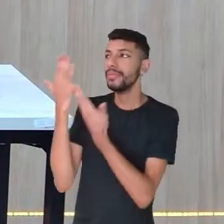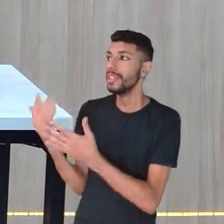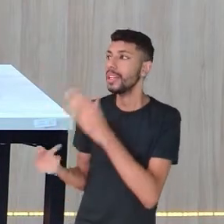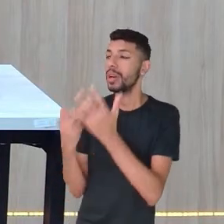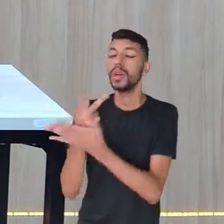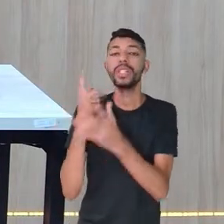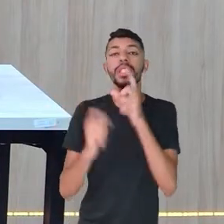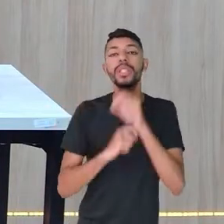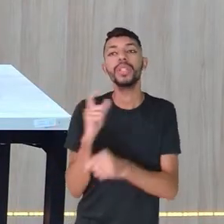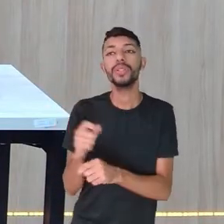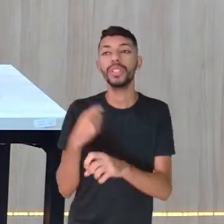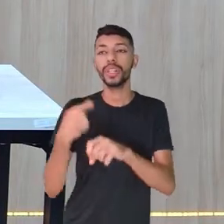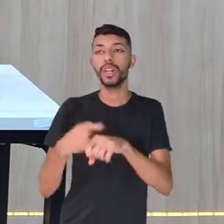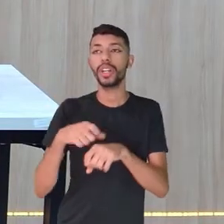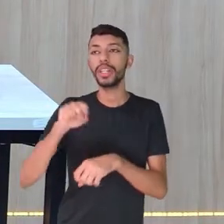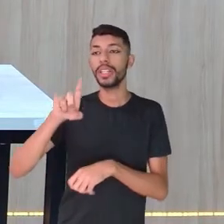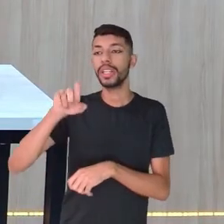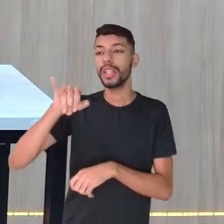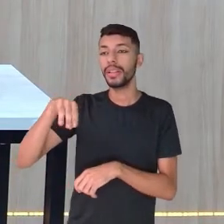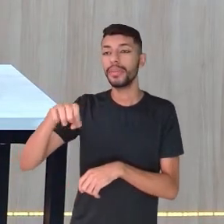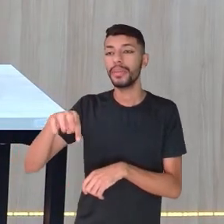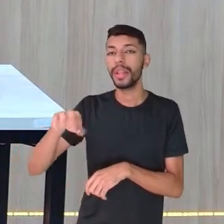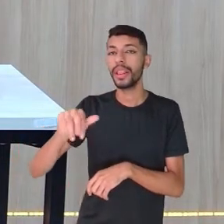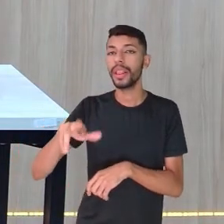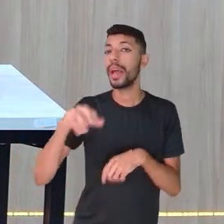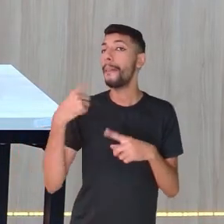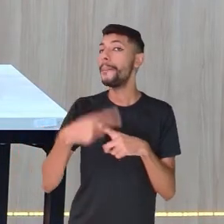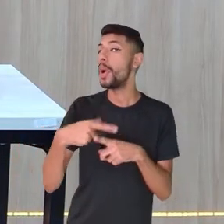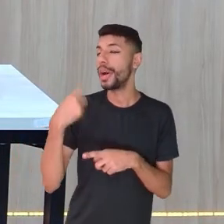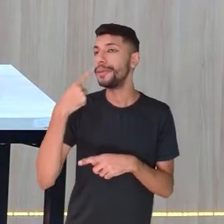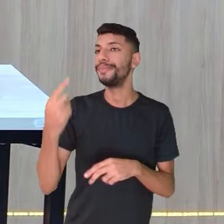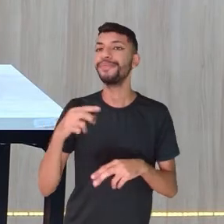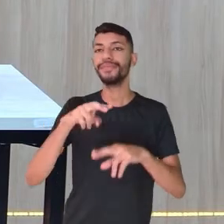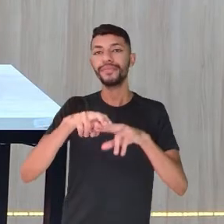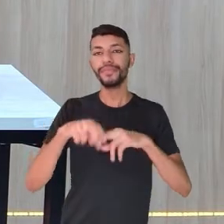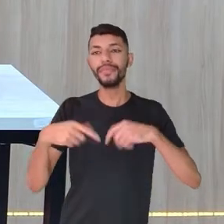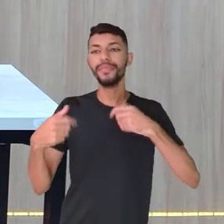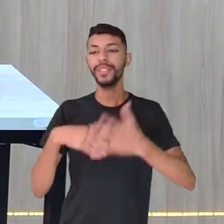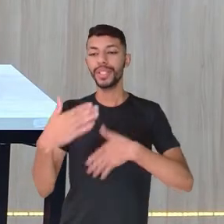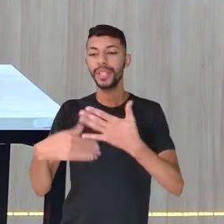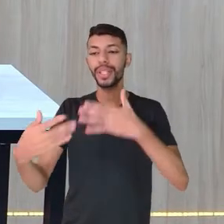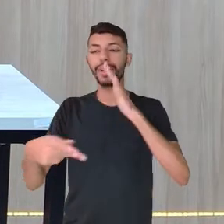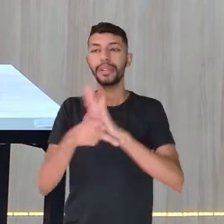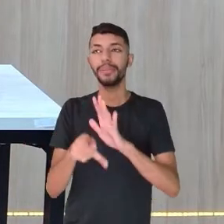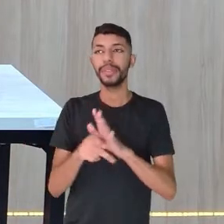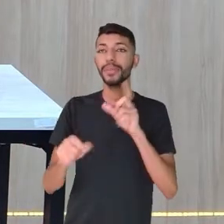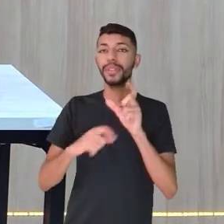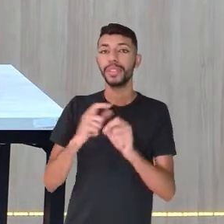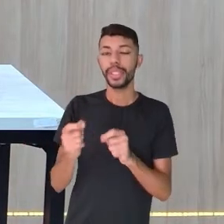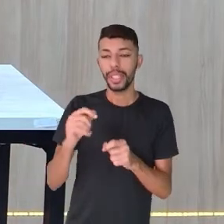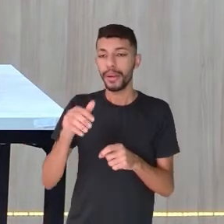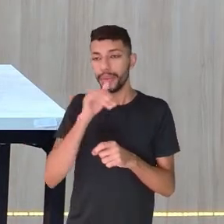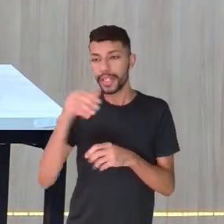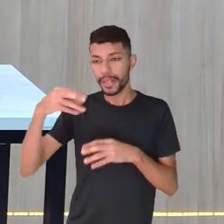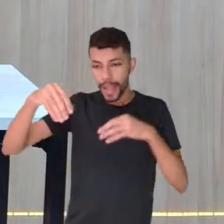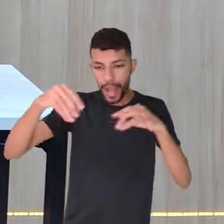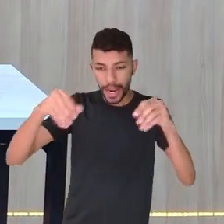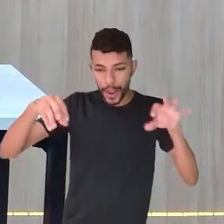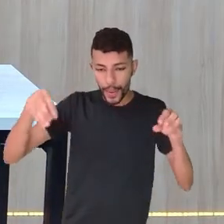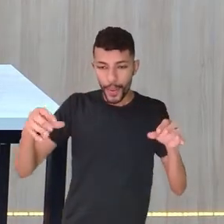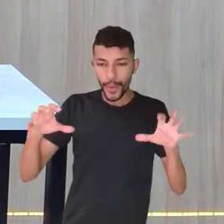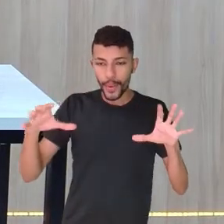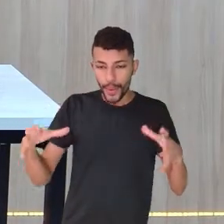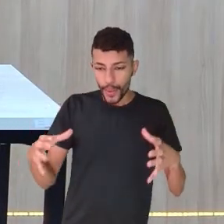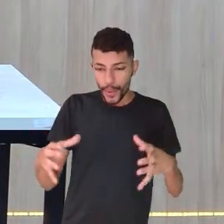Por que isso que ocorre? Porque é no processo de união dos sedimentos, sob uma determinada